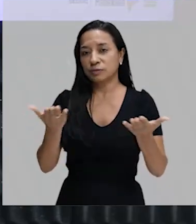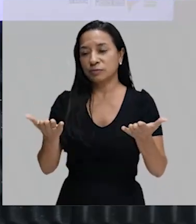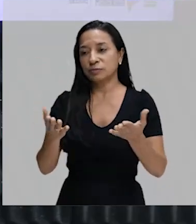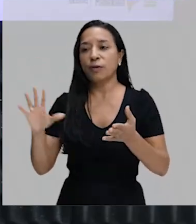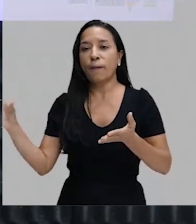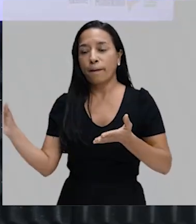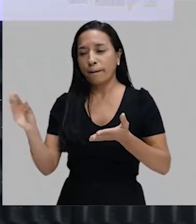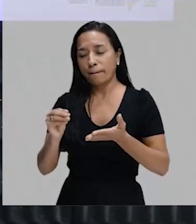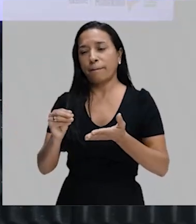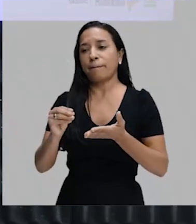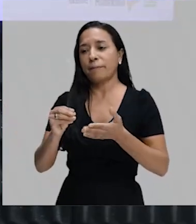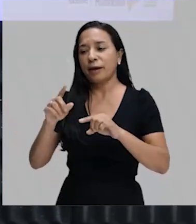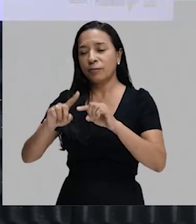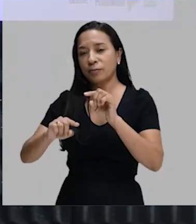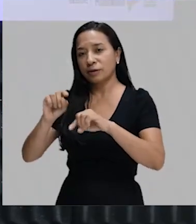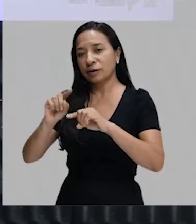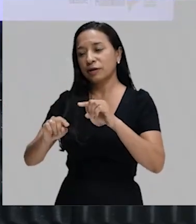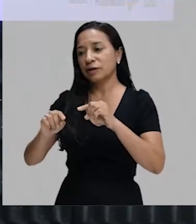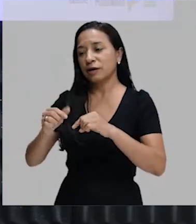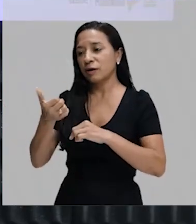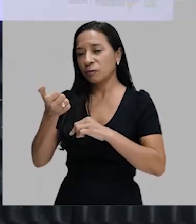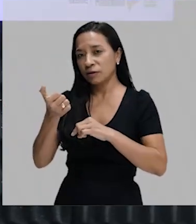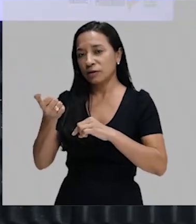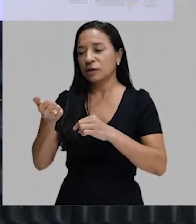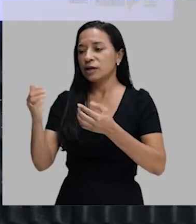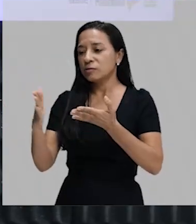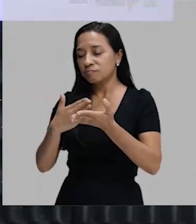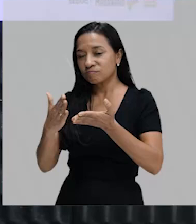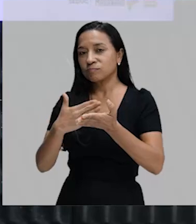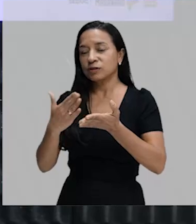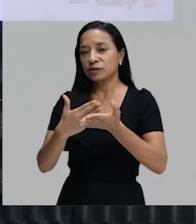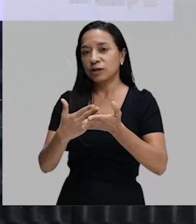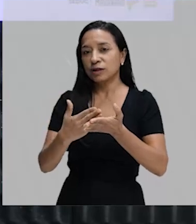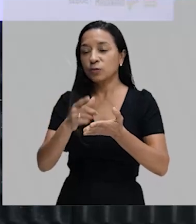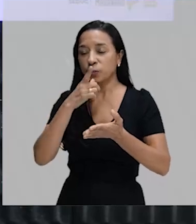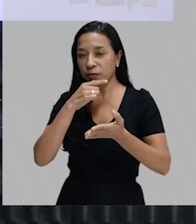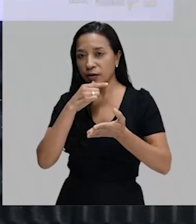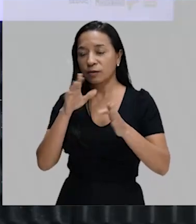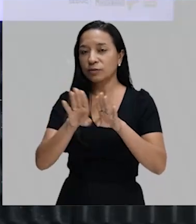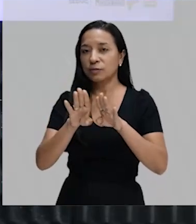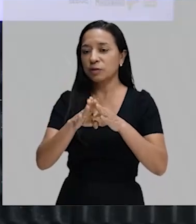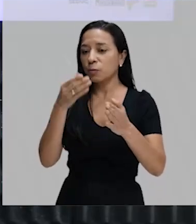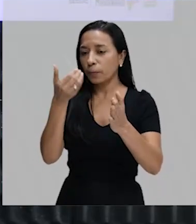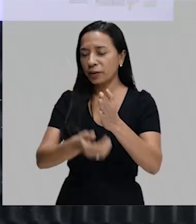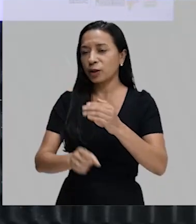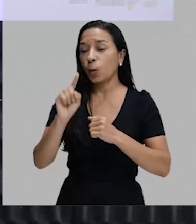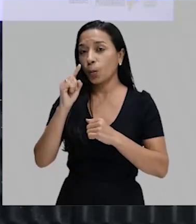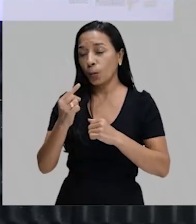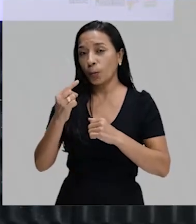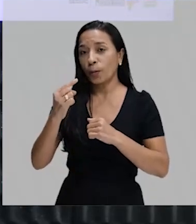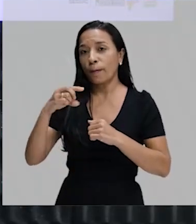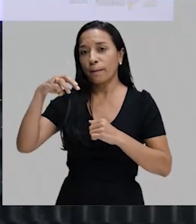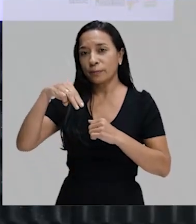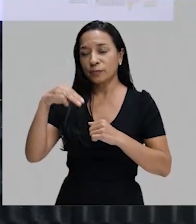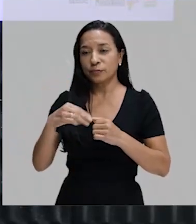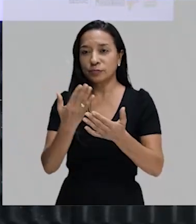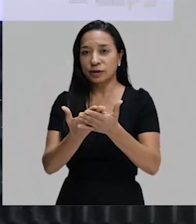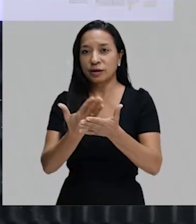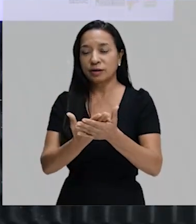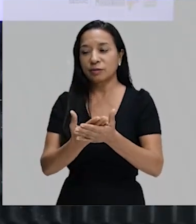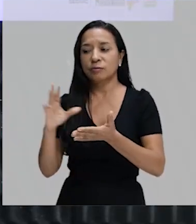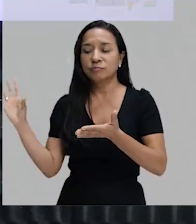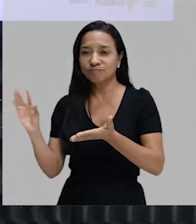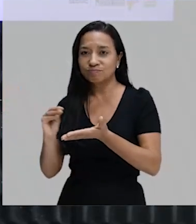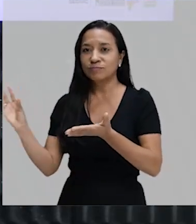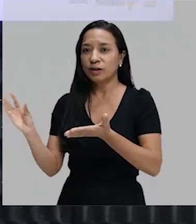caderno, caneta, uma água para ficar aí para você não perder nenhum minuto da aula. E hoje vamos anotar bastante,